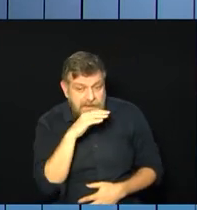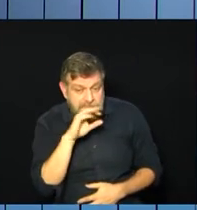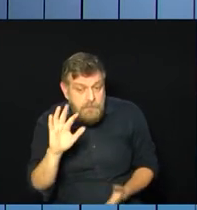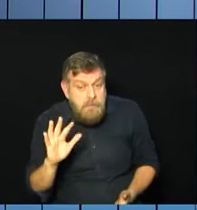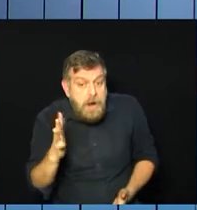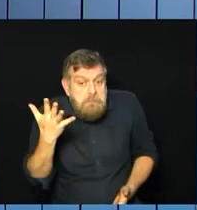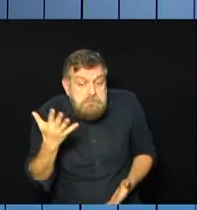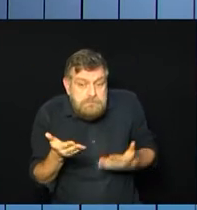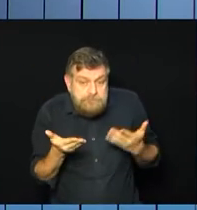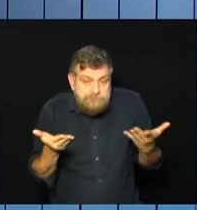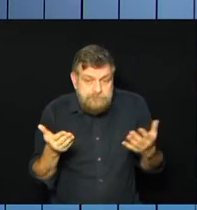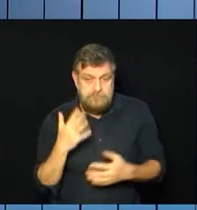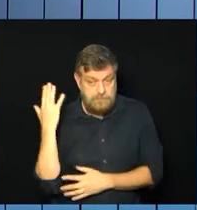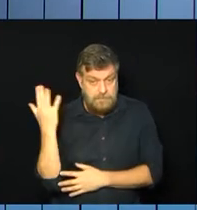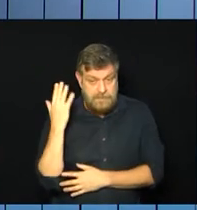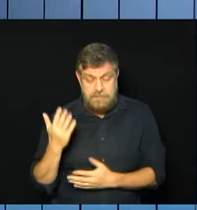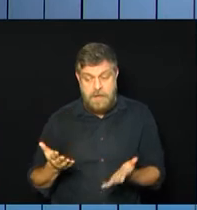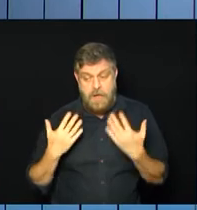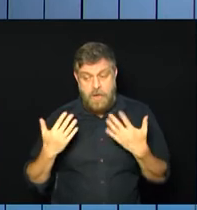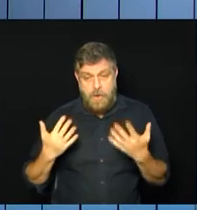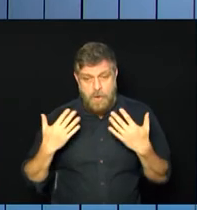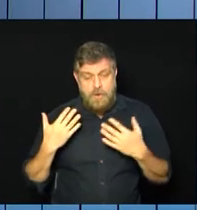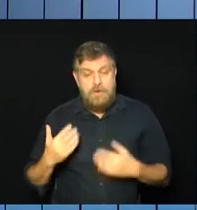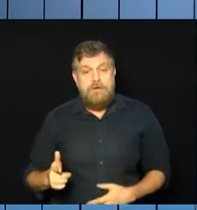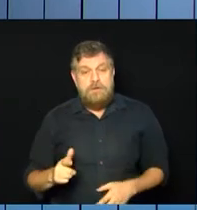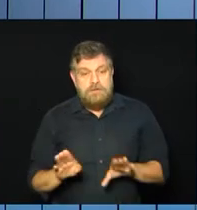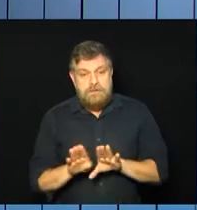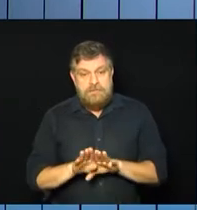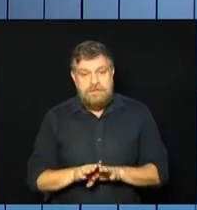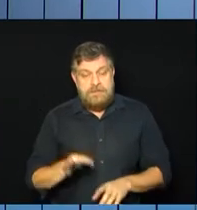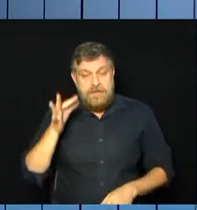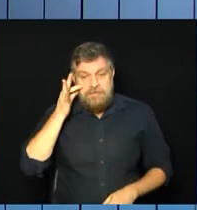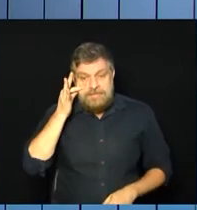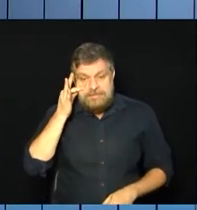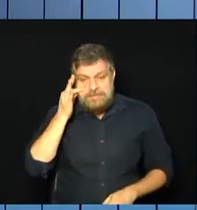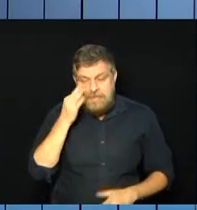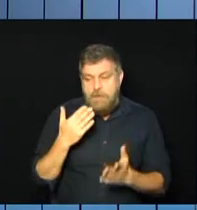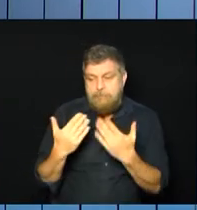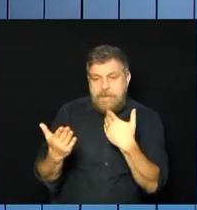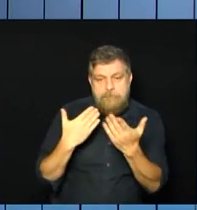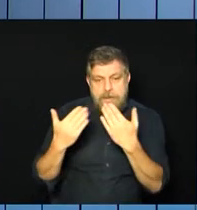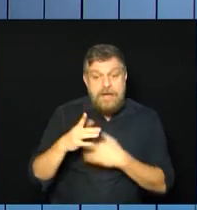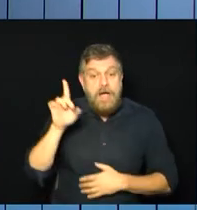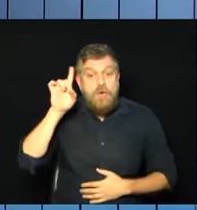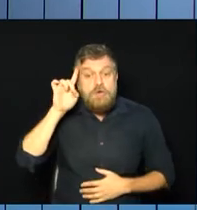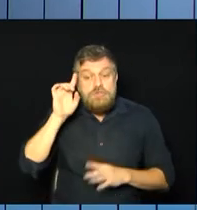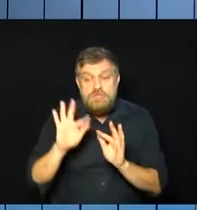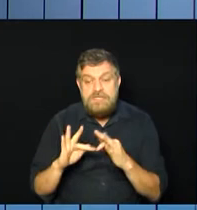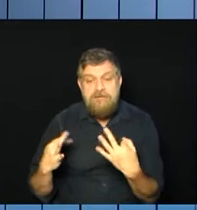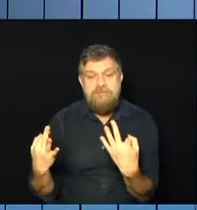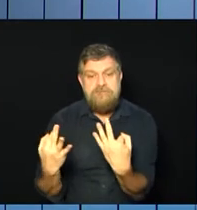chegando de volta? Verão está chegando, hein? Tem ainda uma entrevista ao vivo para falar sobre o Dia da